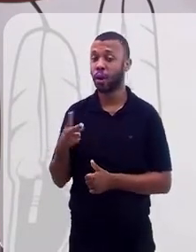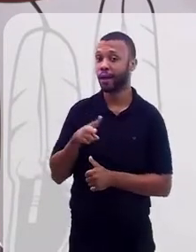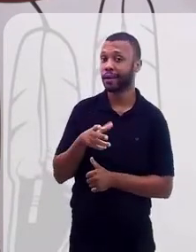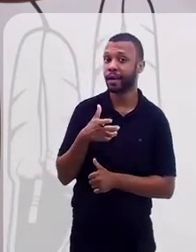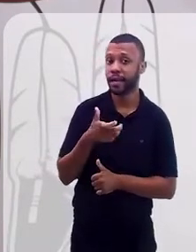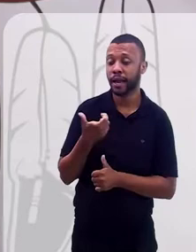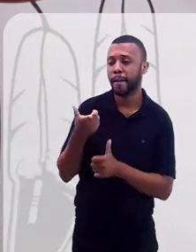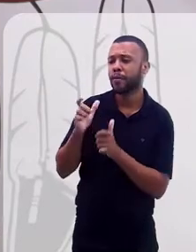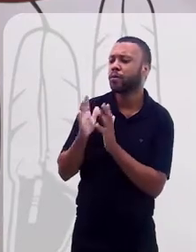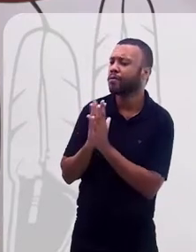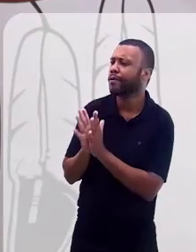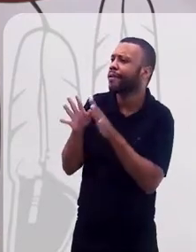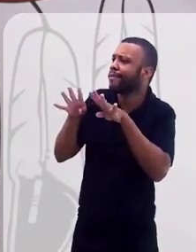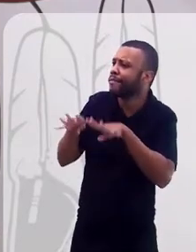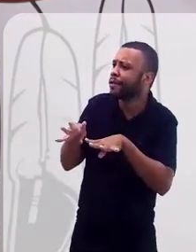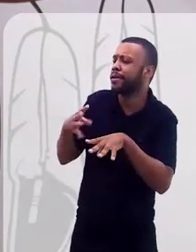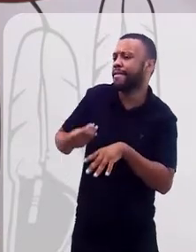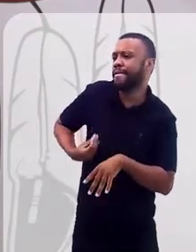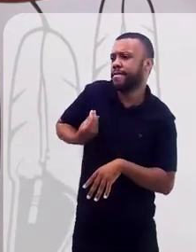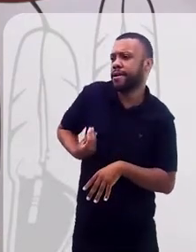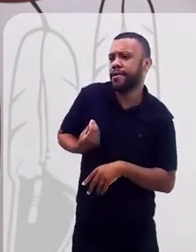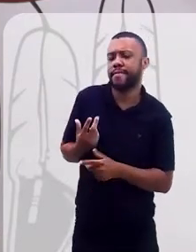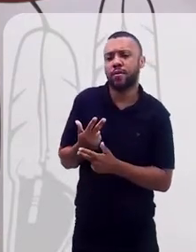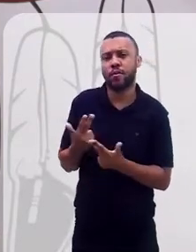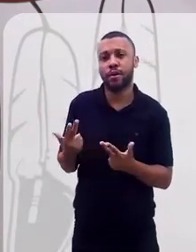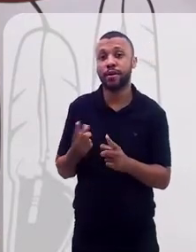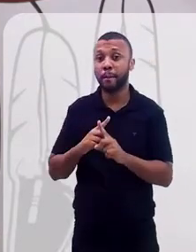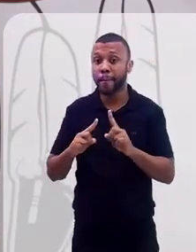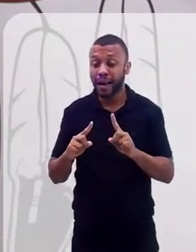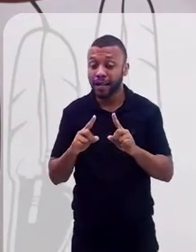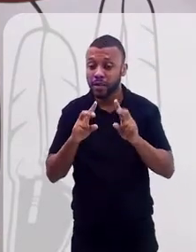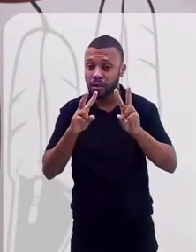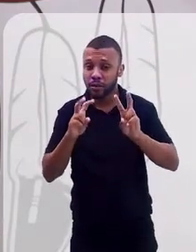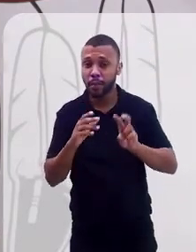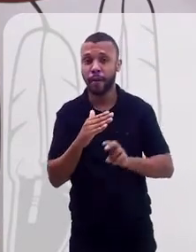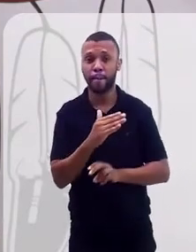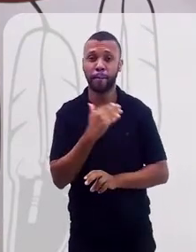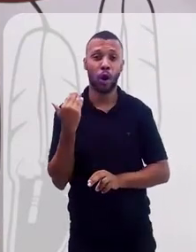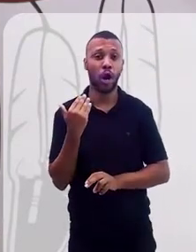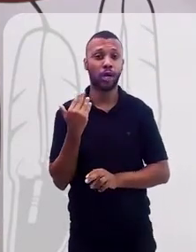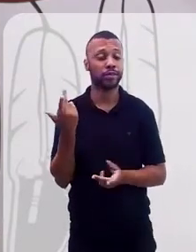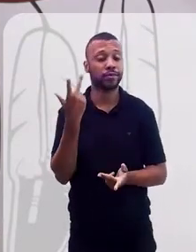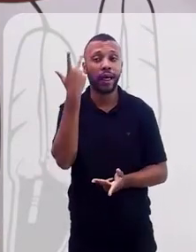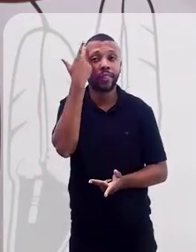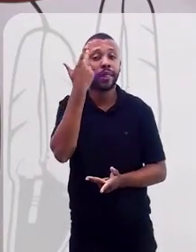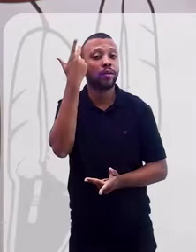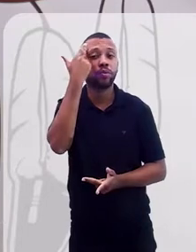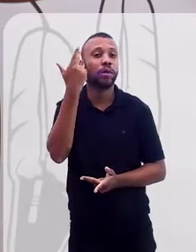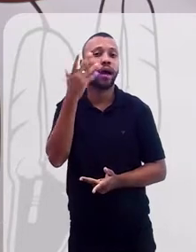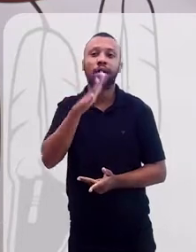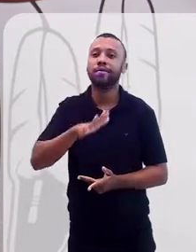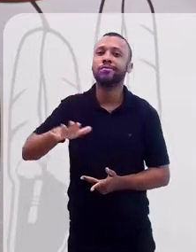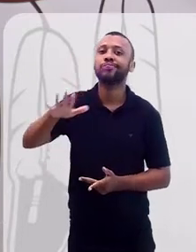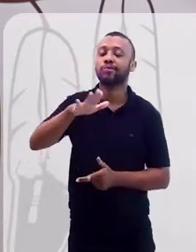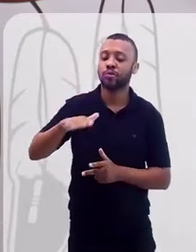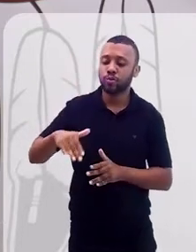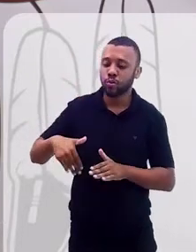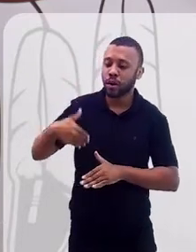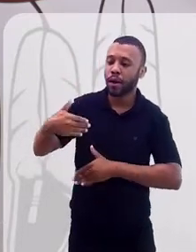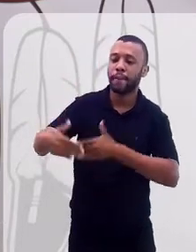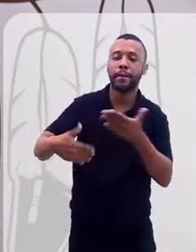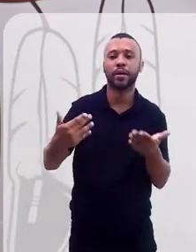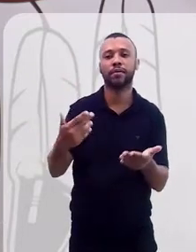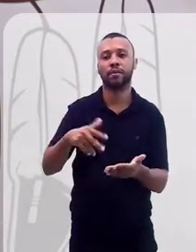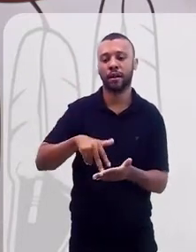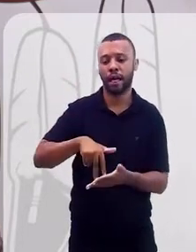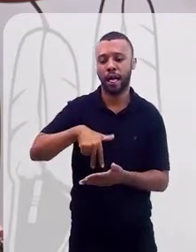gente tem o lado de querer que a pessoa fique, né? Mas, assim, na questão da morte, isso faz parte do caminho